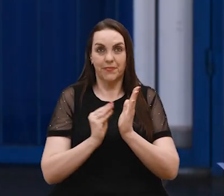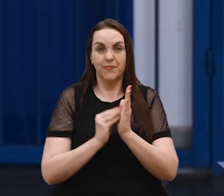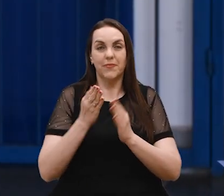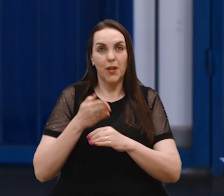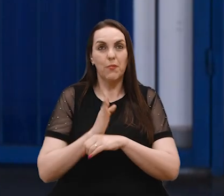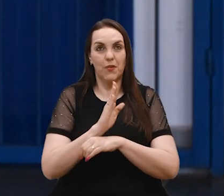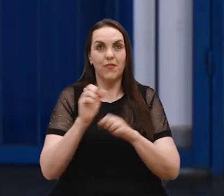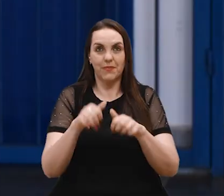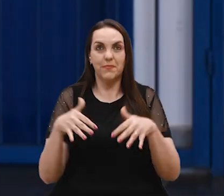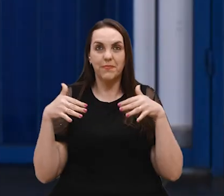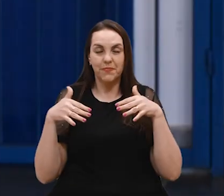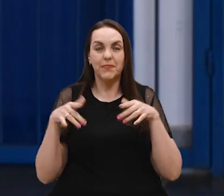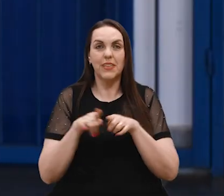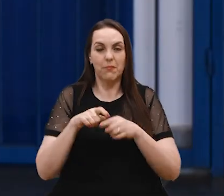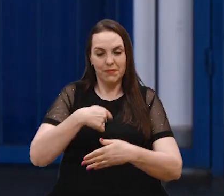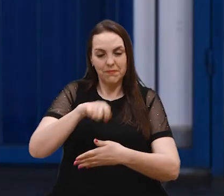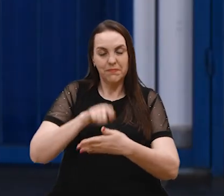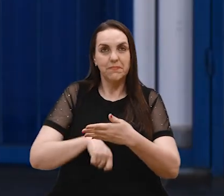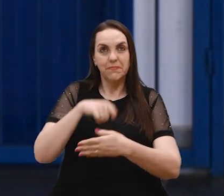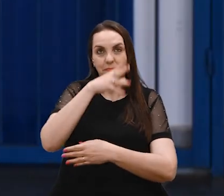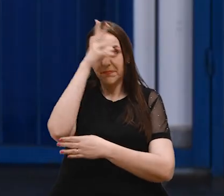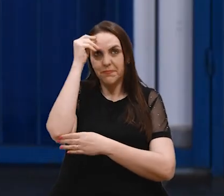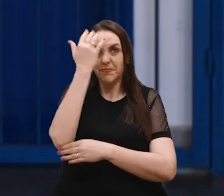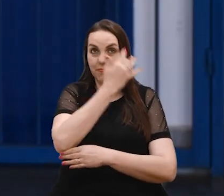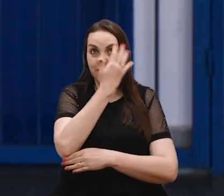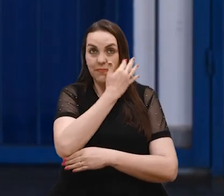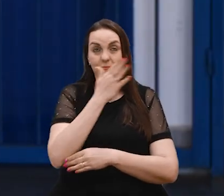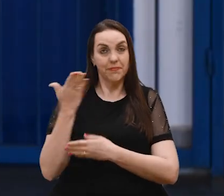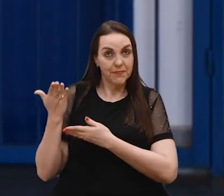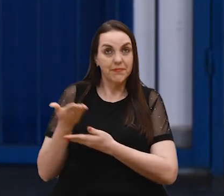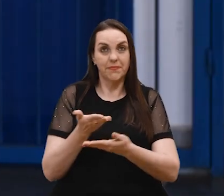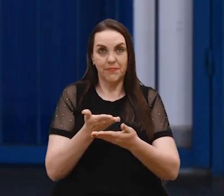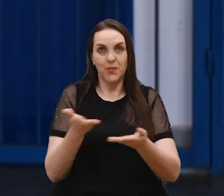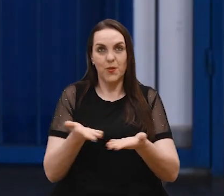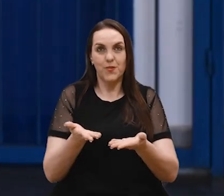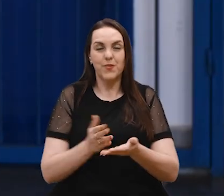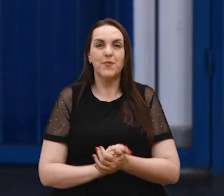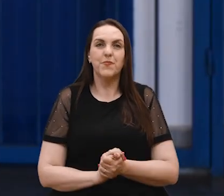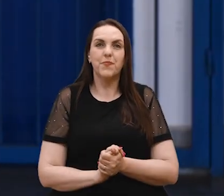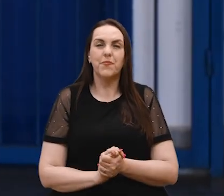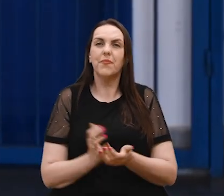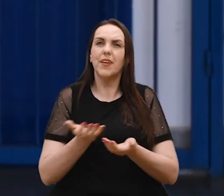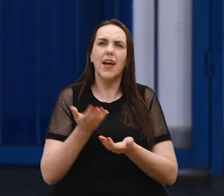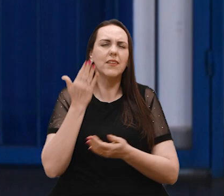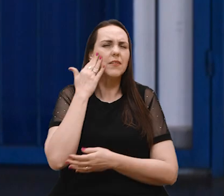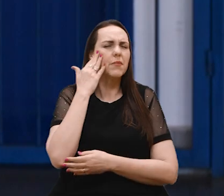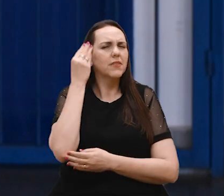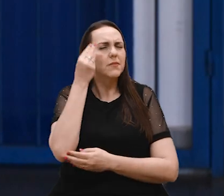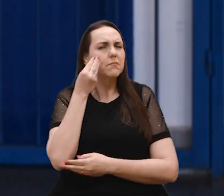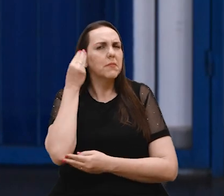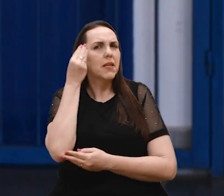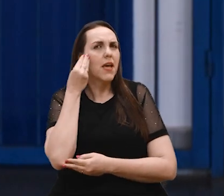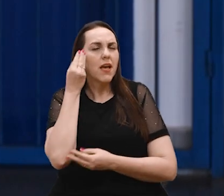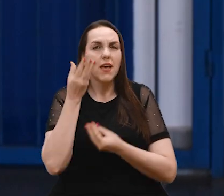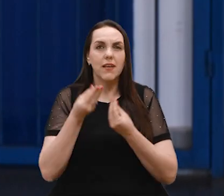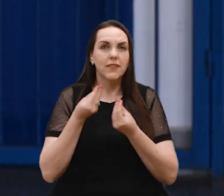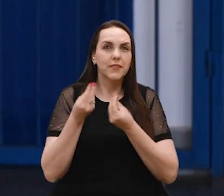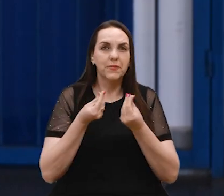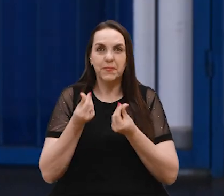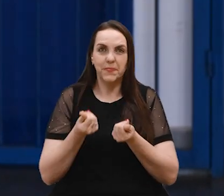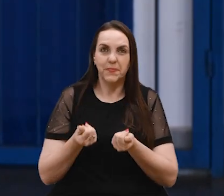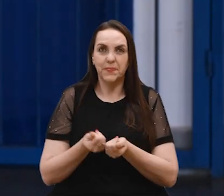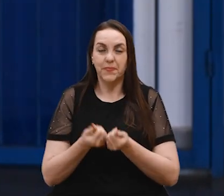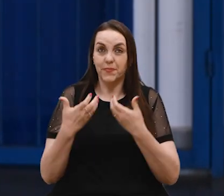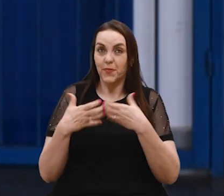em plenário, sancionada pelo prefeito, e que nos trouxe aqui hoje. Mas eu quero também saber a experiência